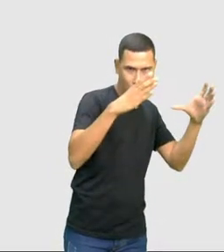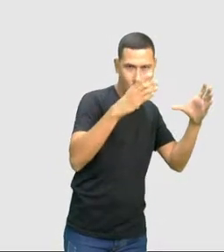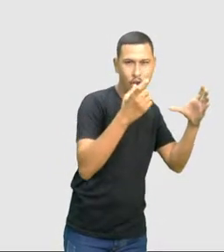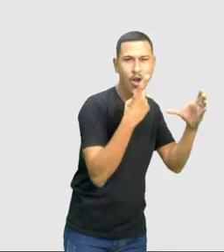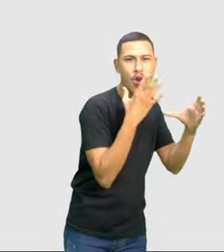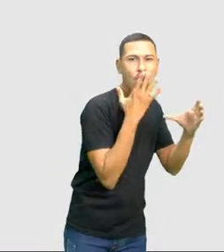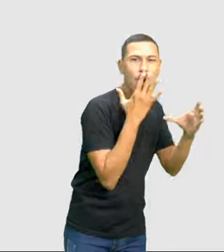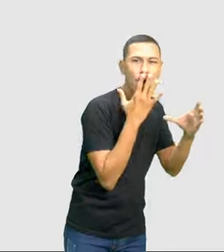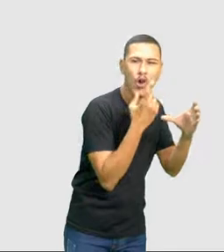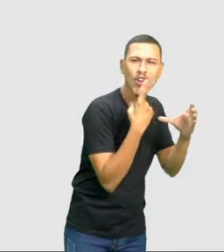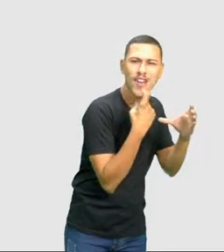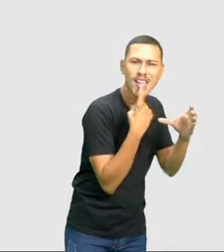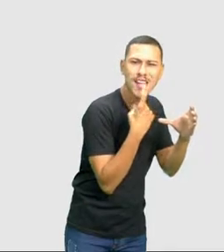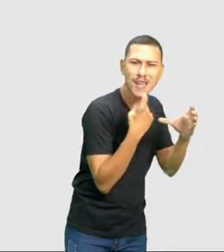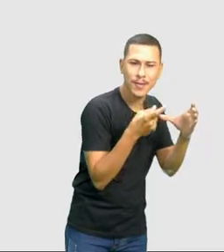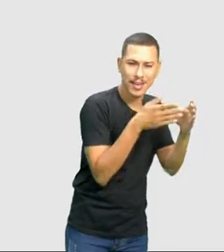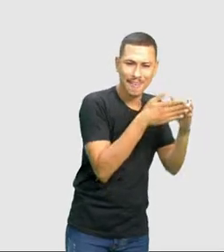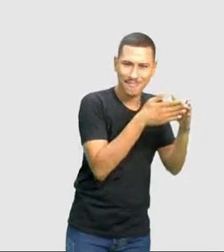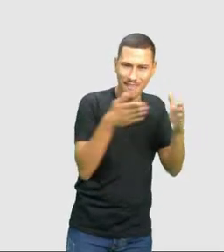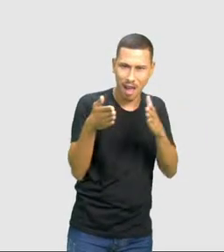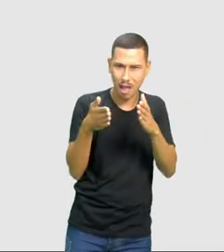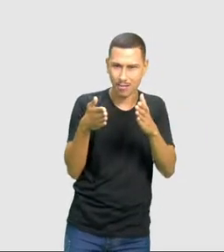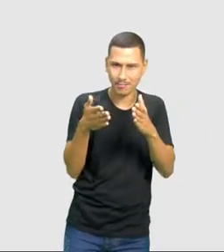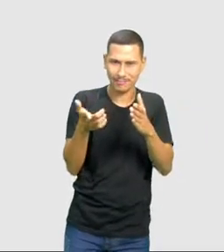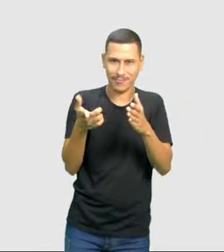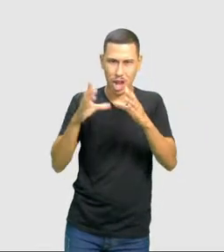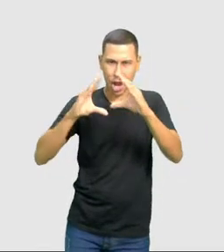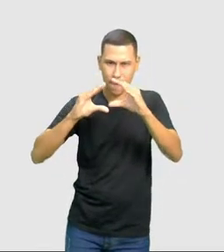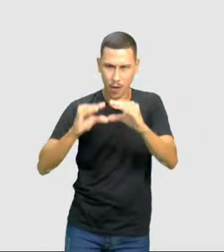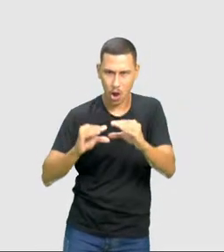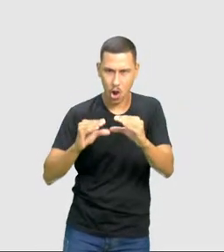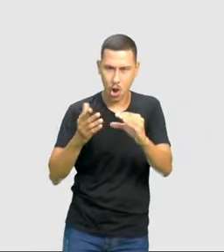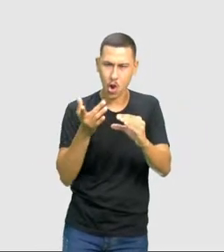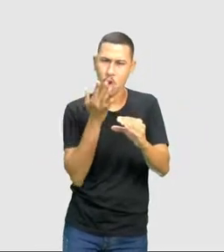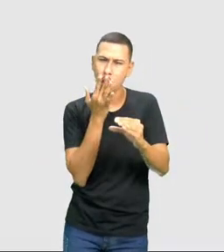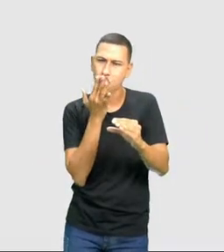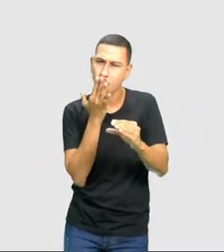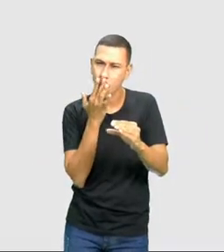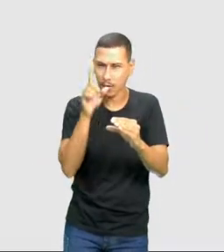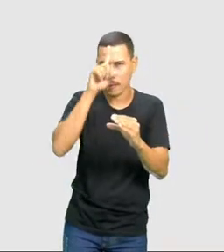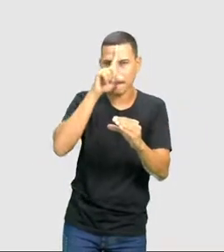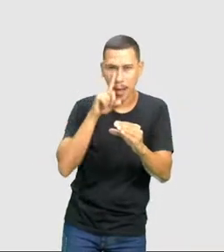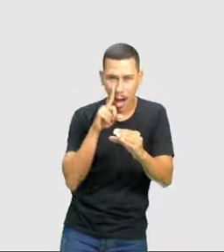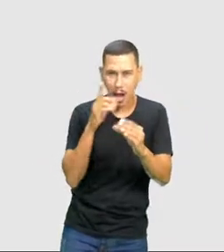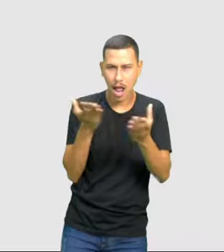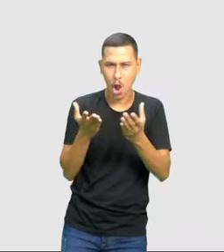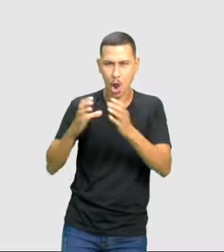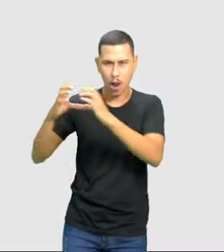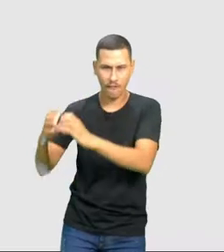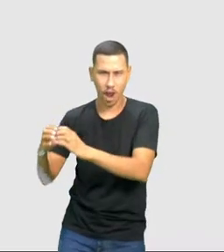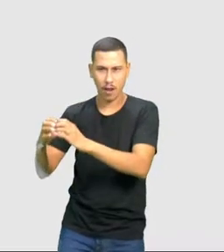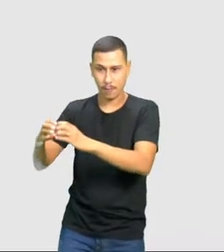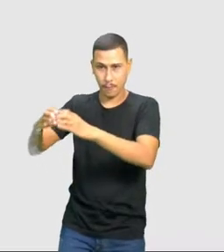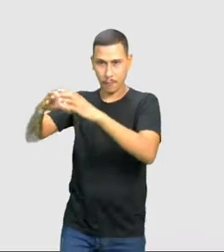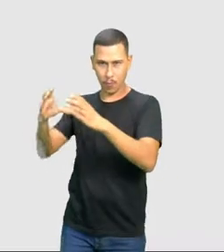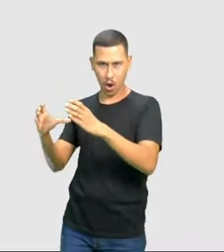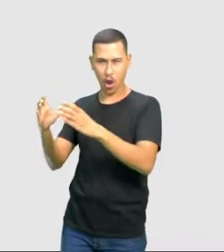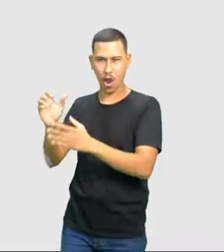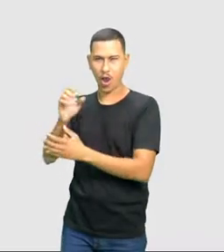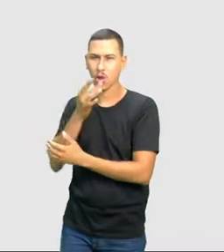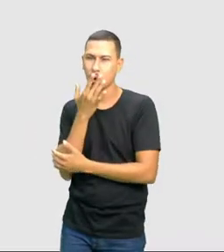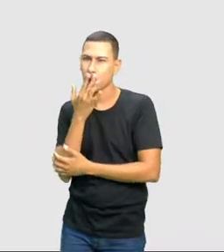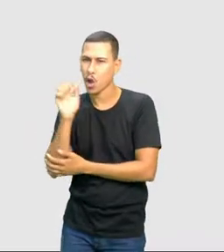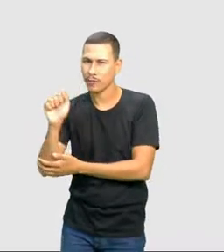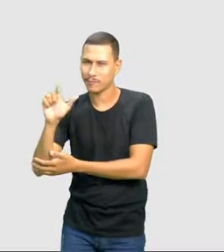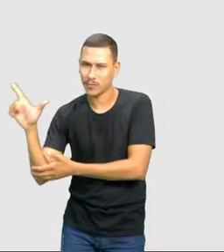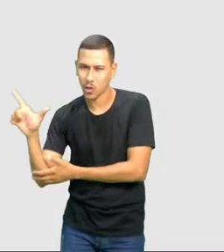vermelha, seguido a bola menor, meia achatada, amarela, e temos a bola maior azul. Vem